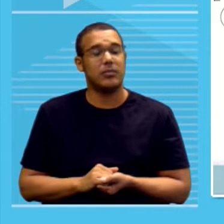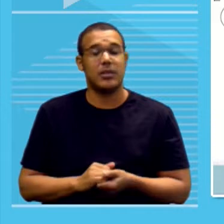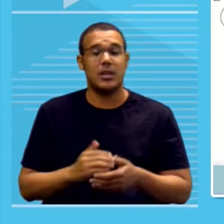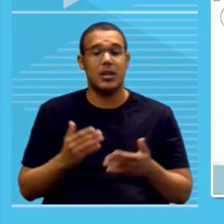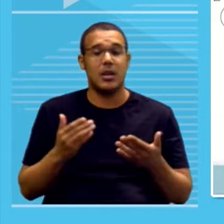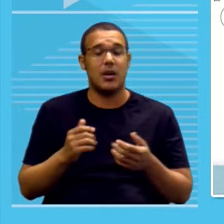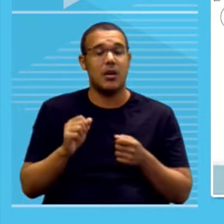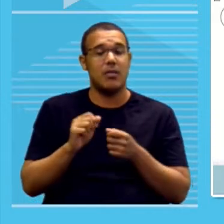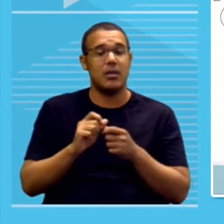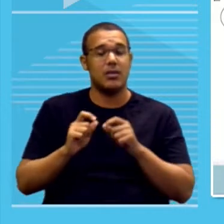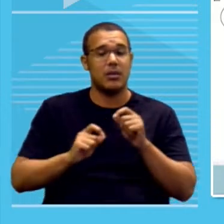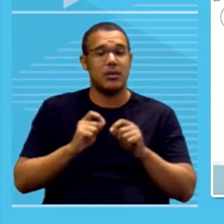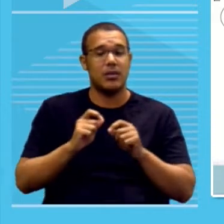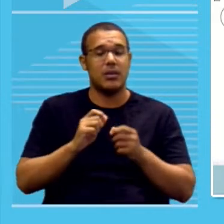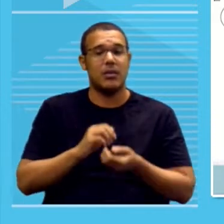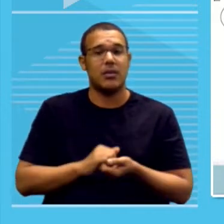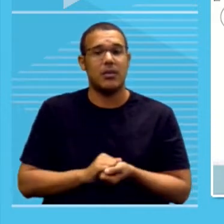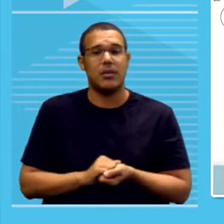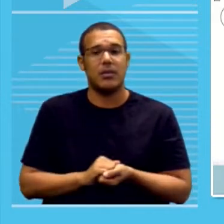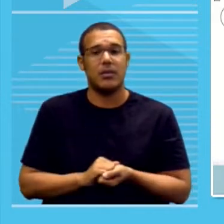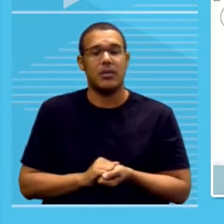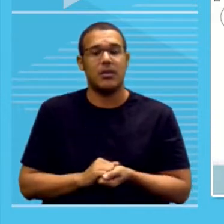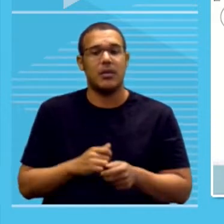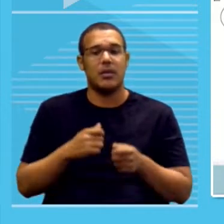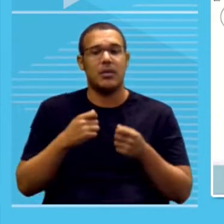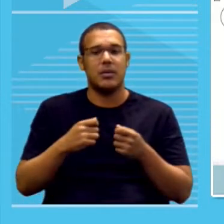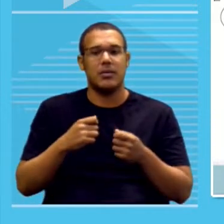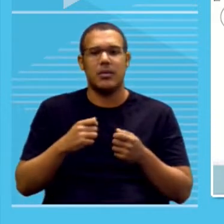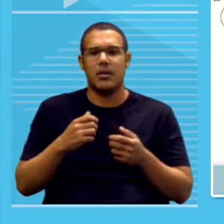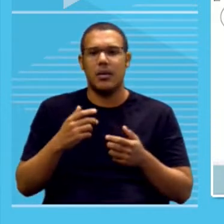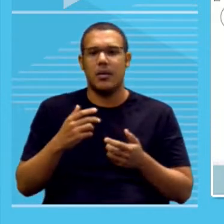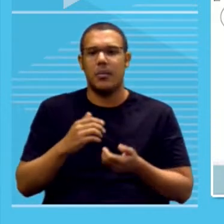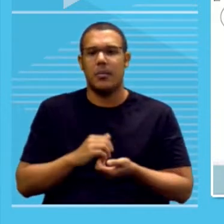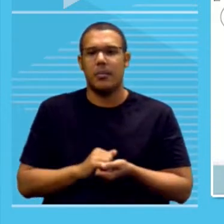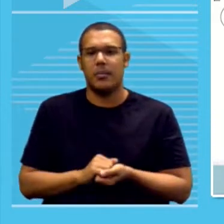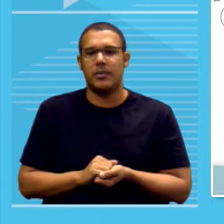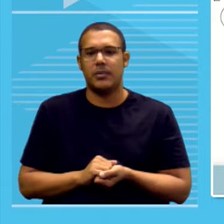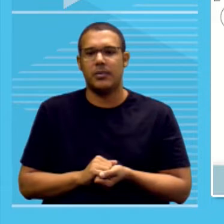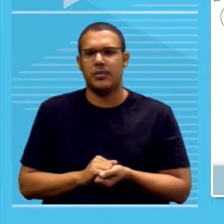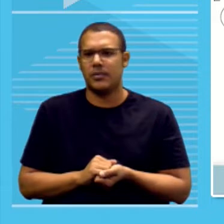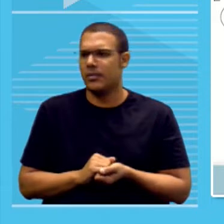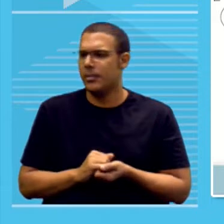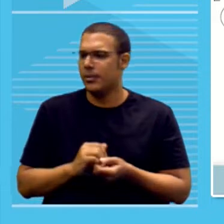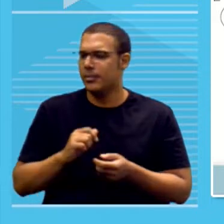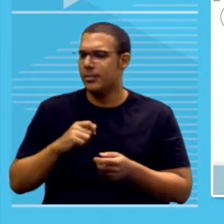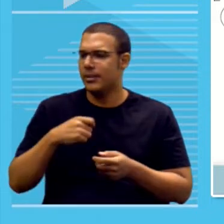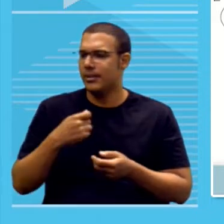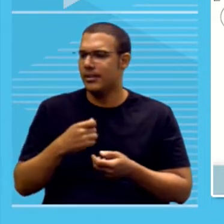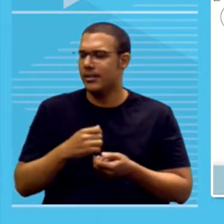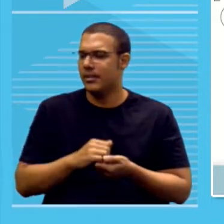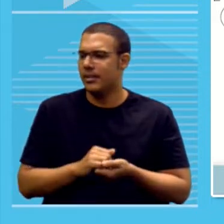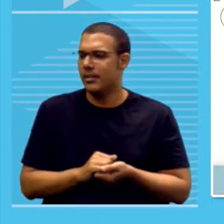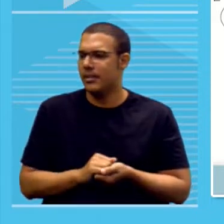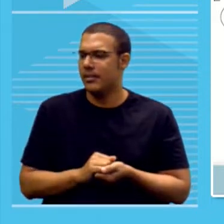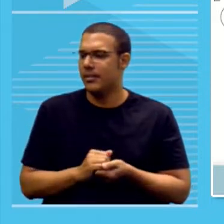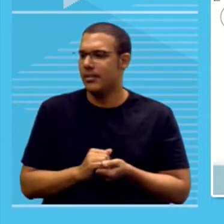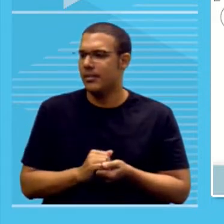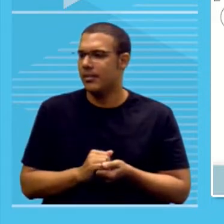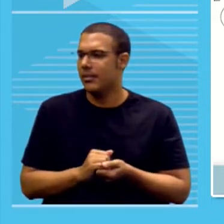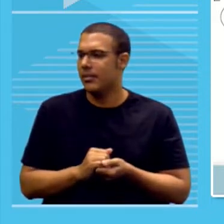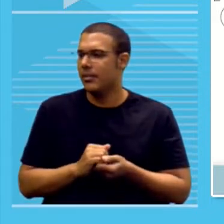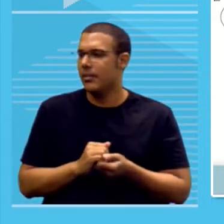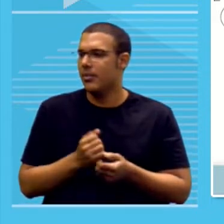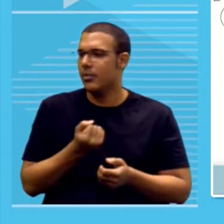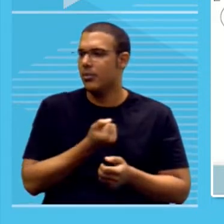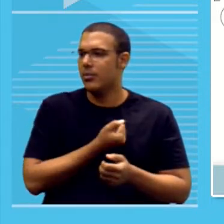Professor quer que eu faço eu tenho que resolver aquela potência vocês lembram dos produtos notáveis e para o seu livro não